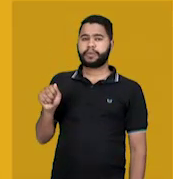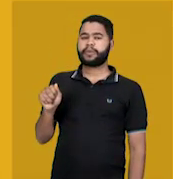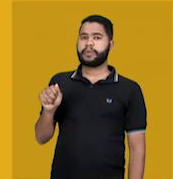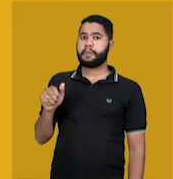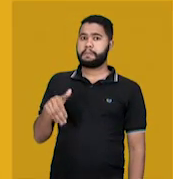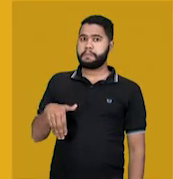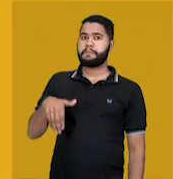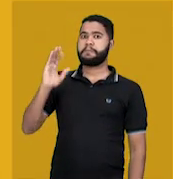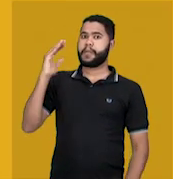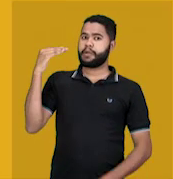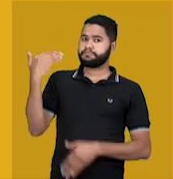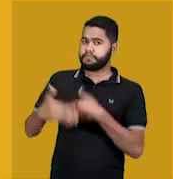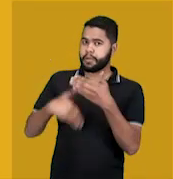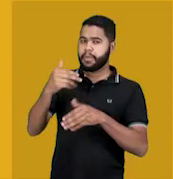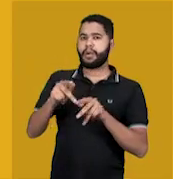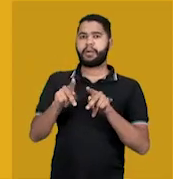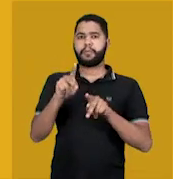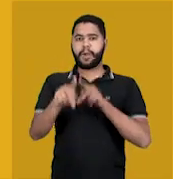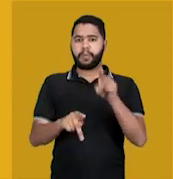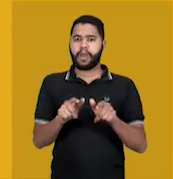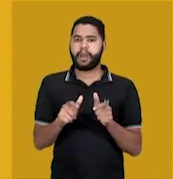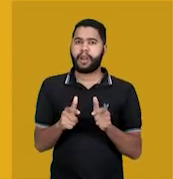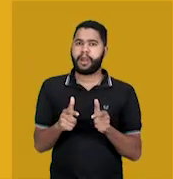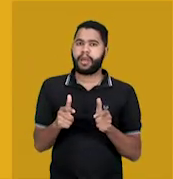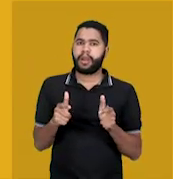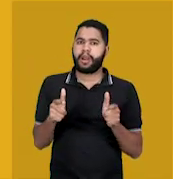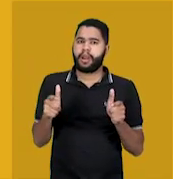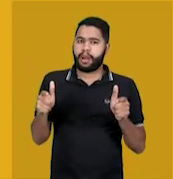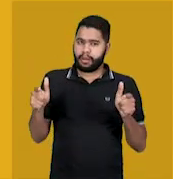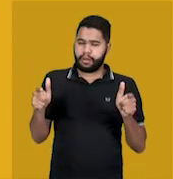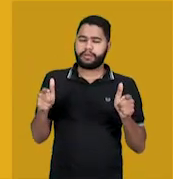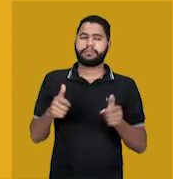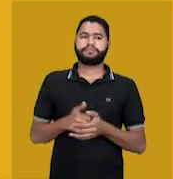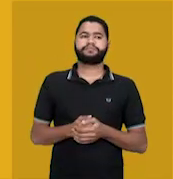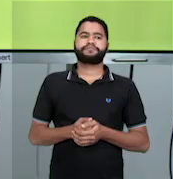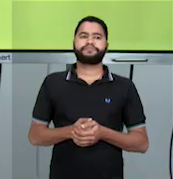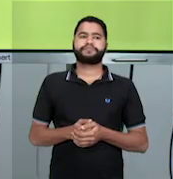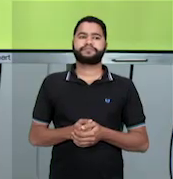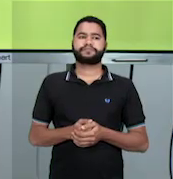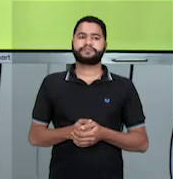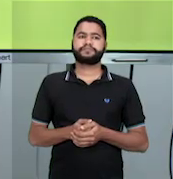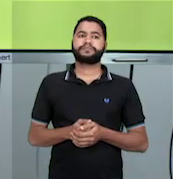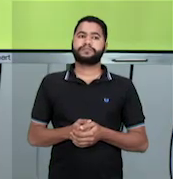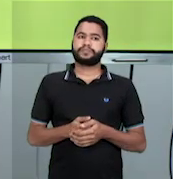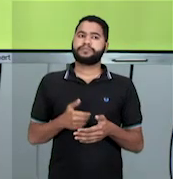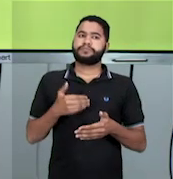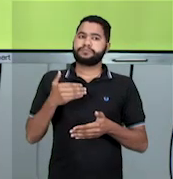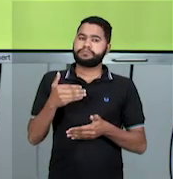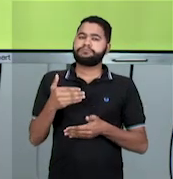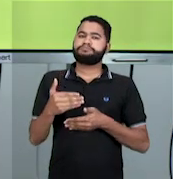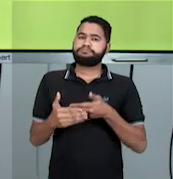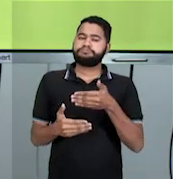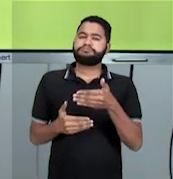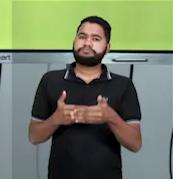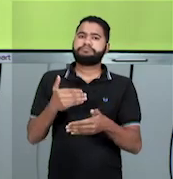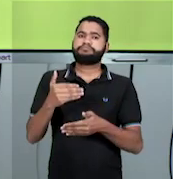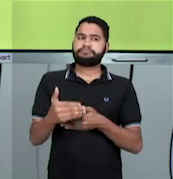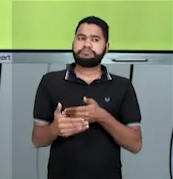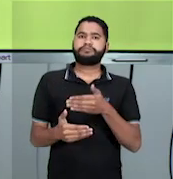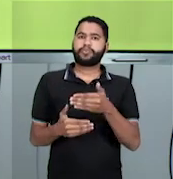maior crescimento populacional, como eu frisei para vocês lá no início, né? A África, ela ainda é um continente que